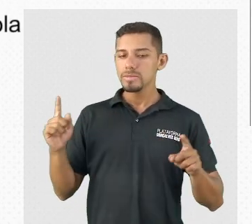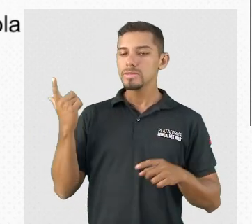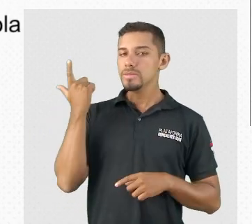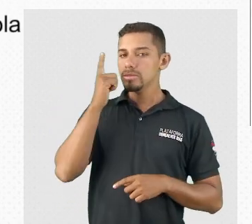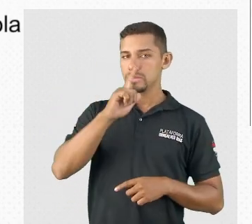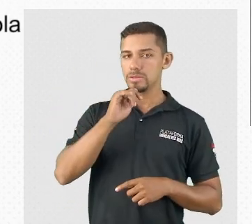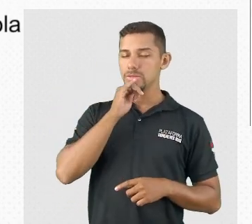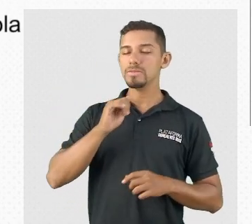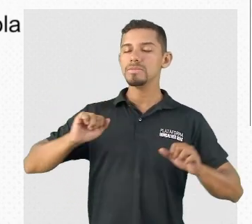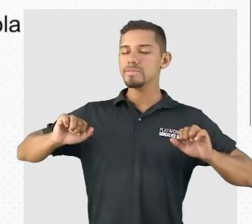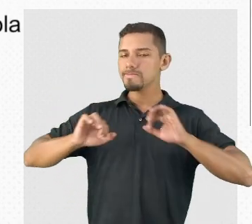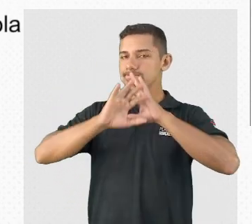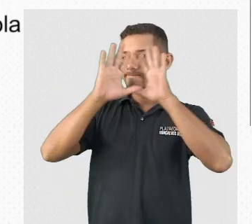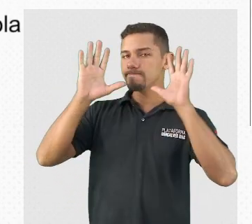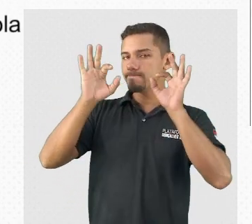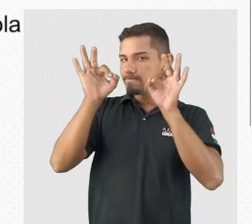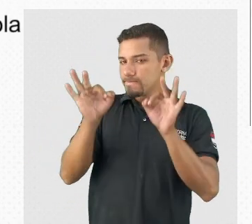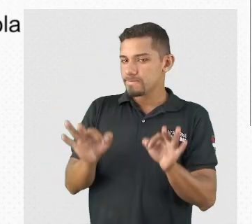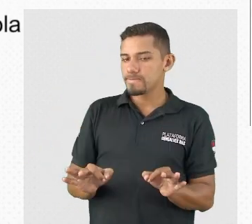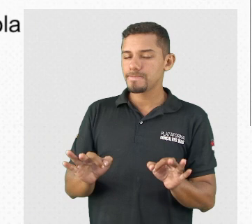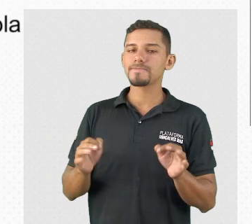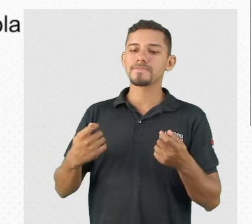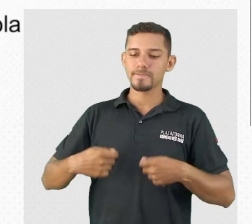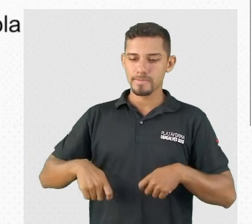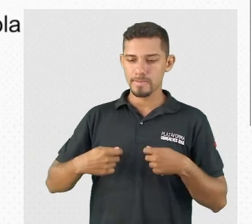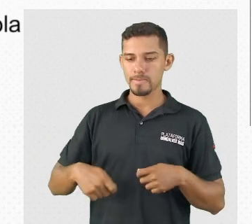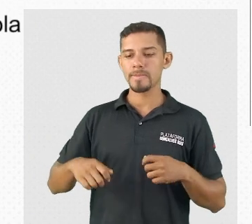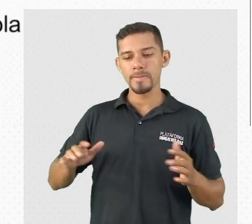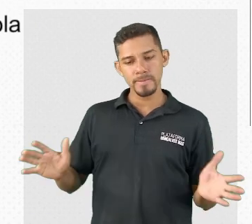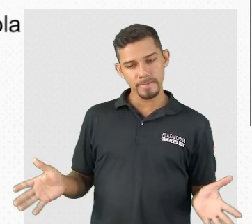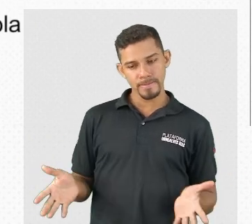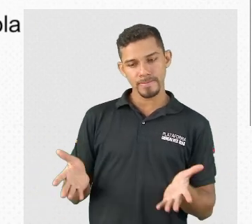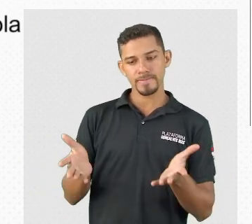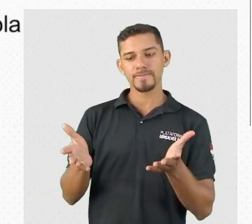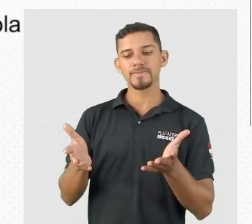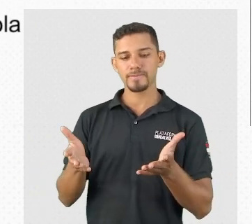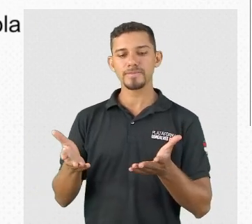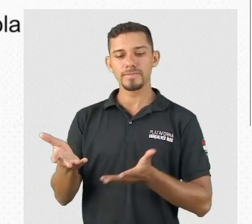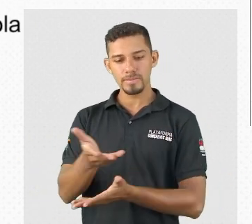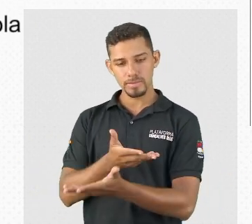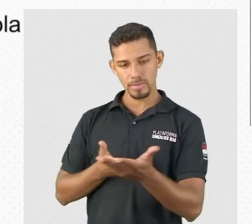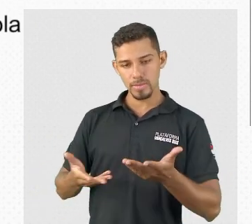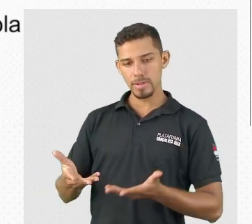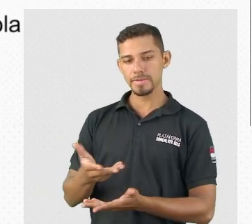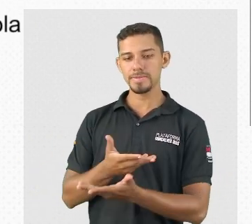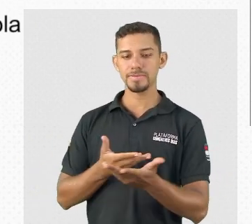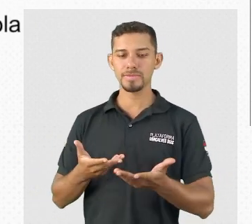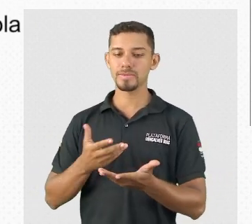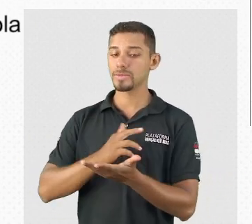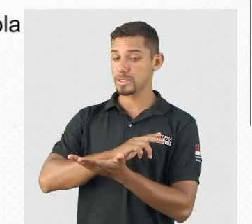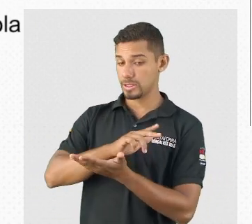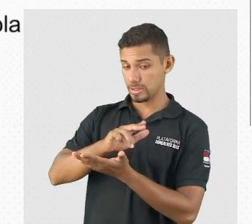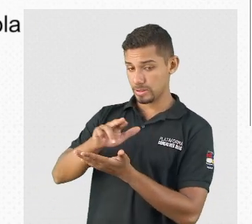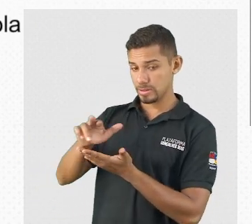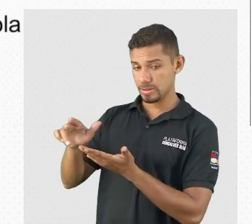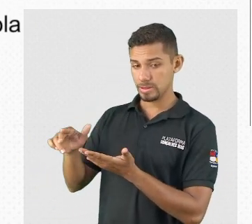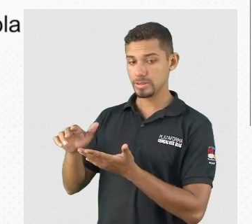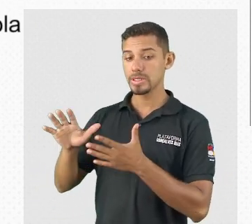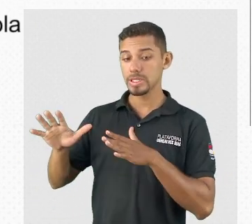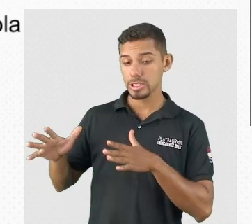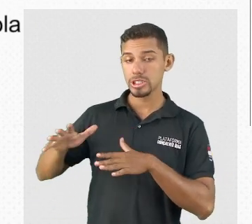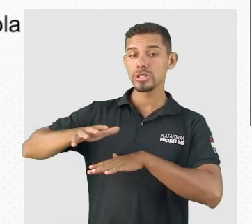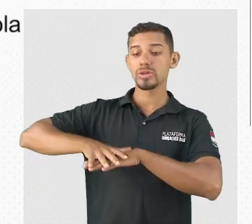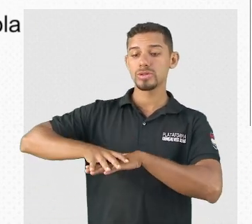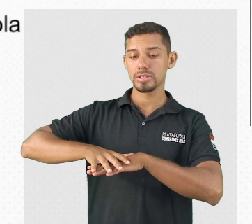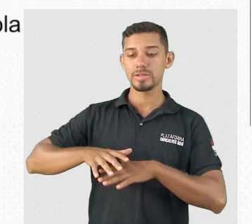seja plena, ela precisa ser justamente participativa, diversa e